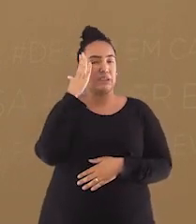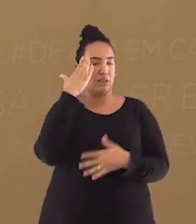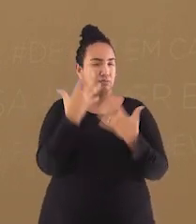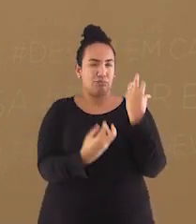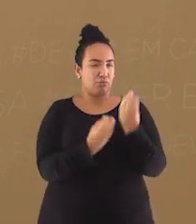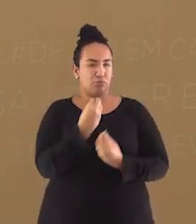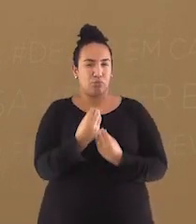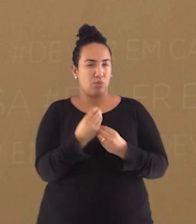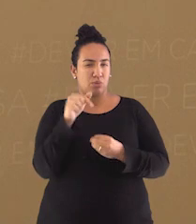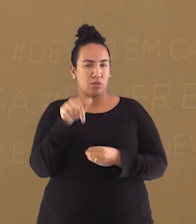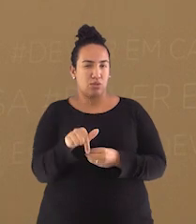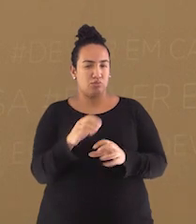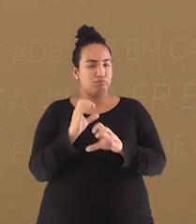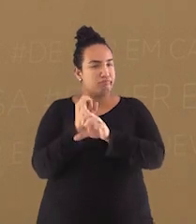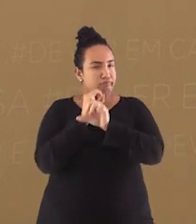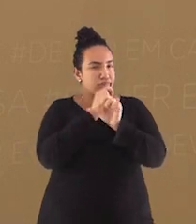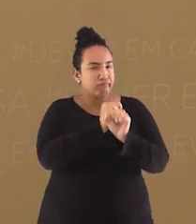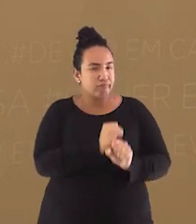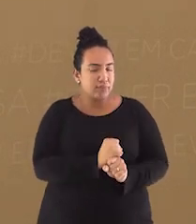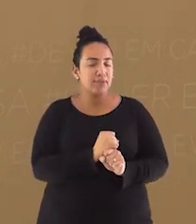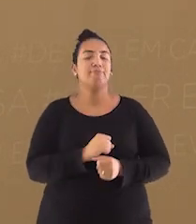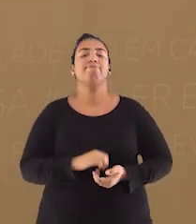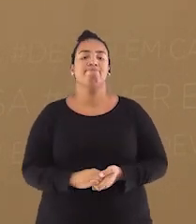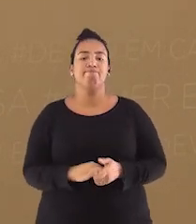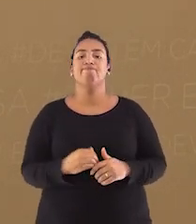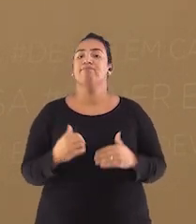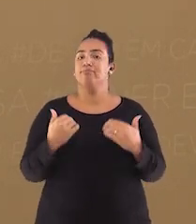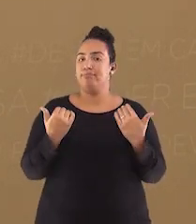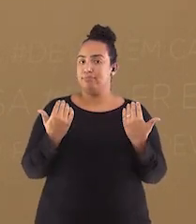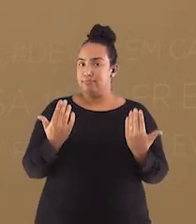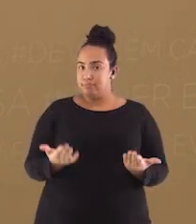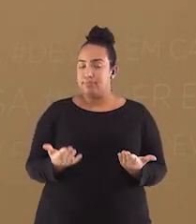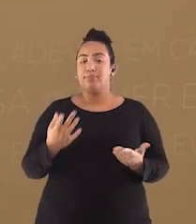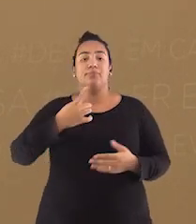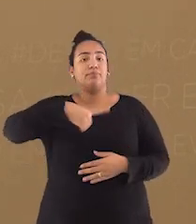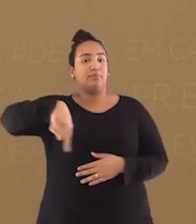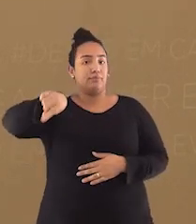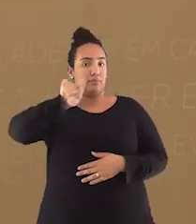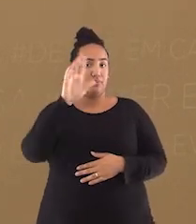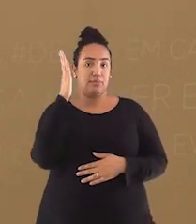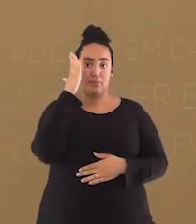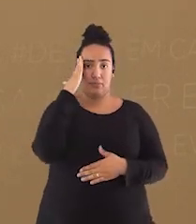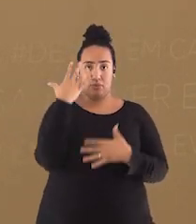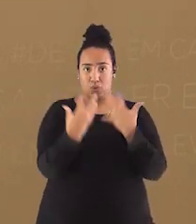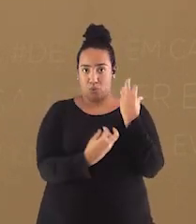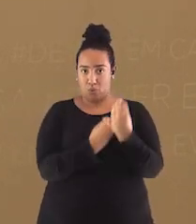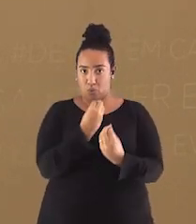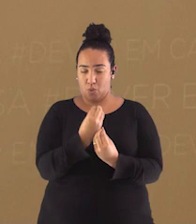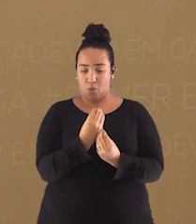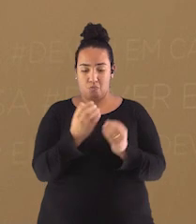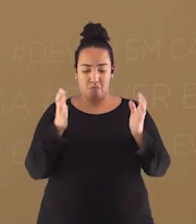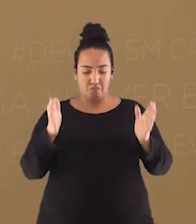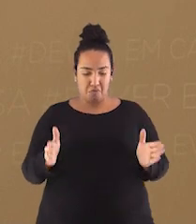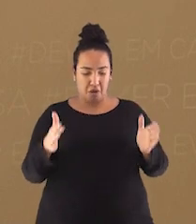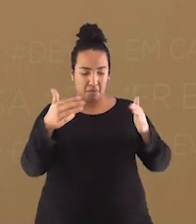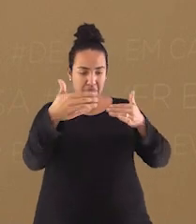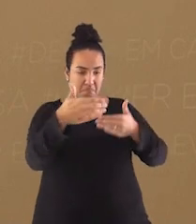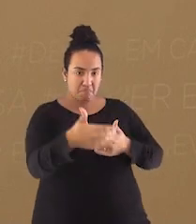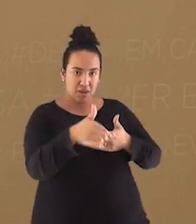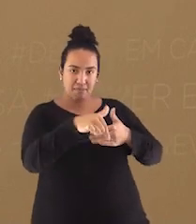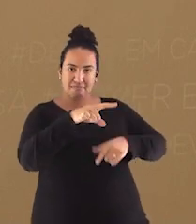medida de contorno Pois é para podemos encontrar a medida do Entorno dos objetos